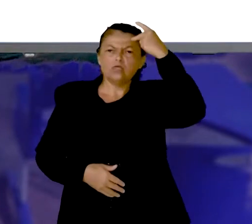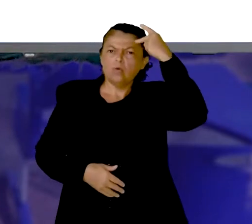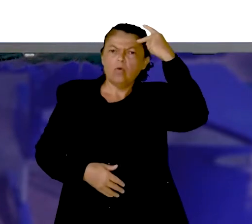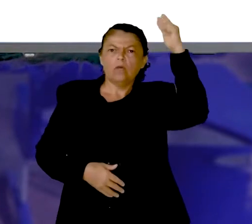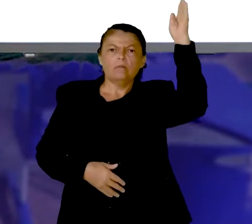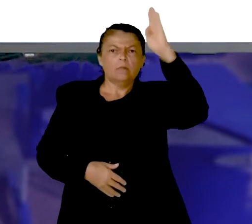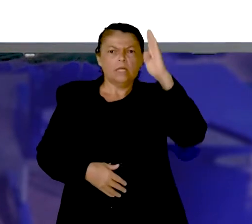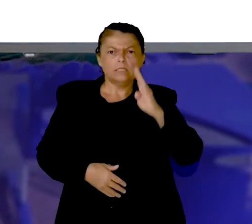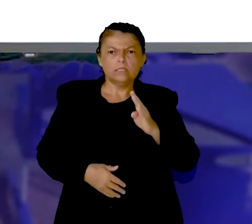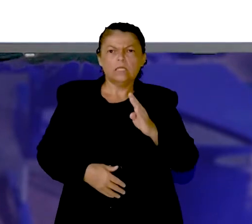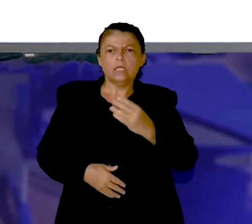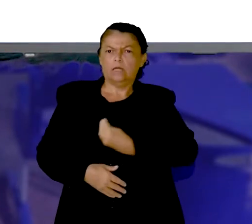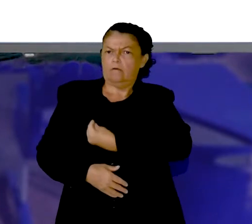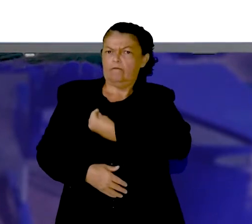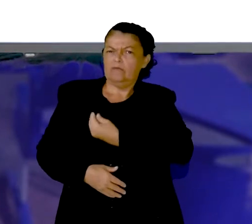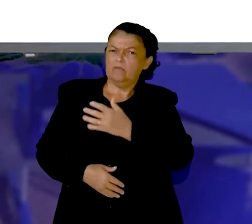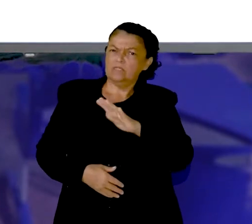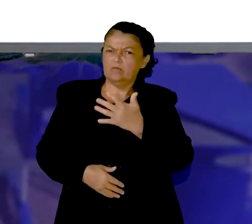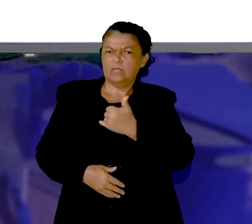anos.